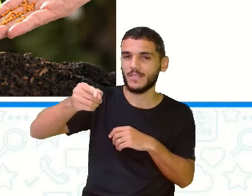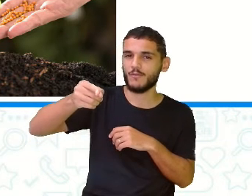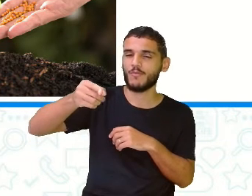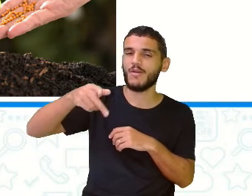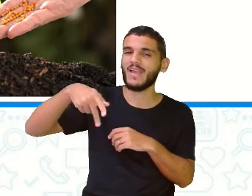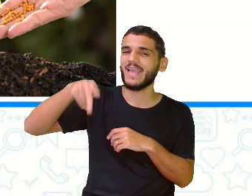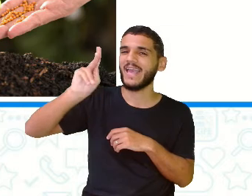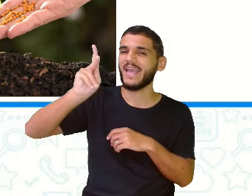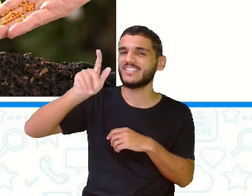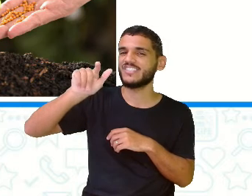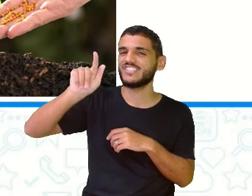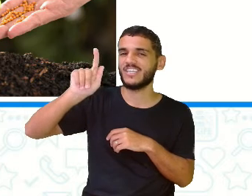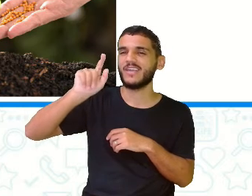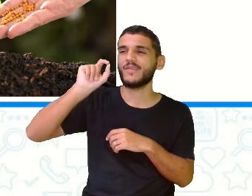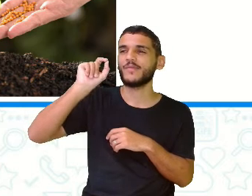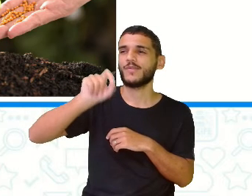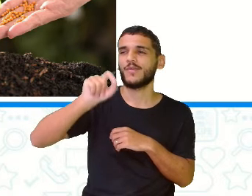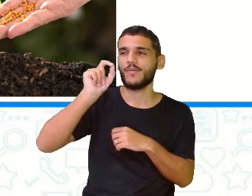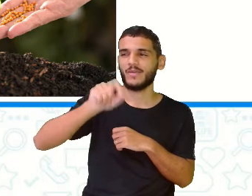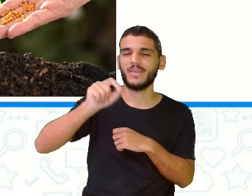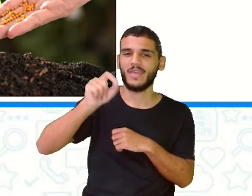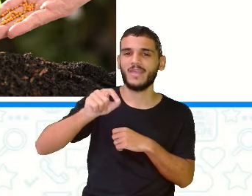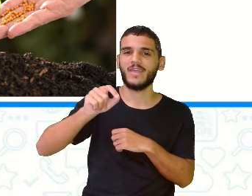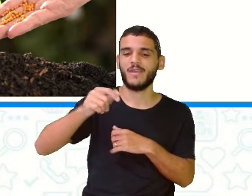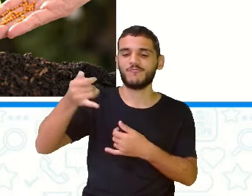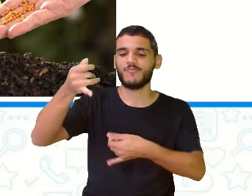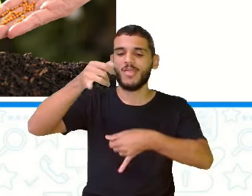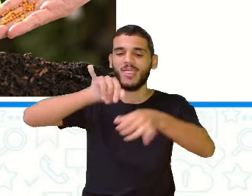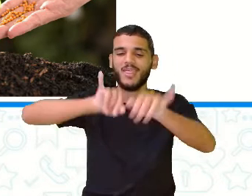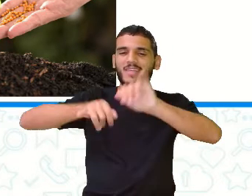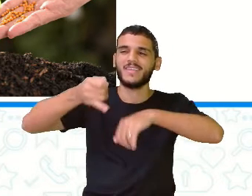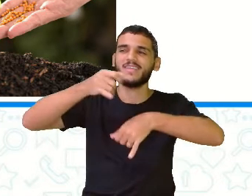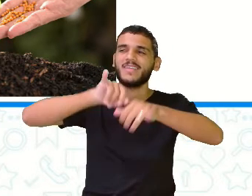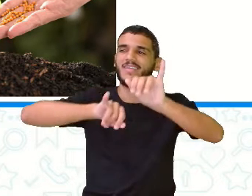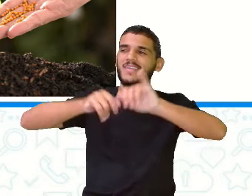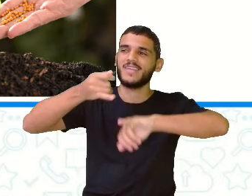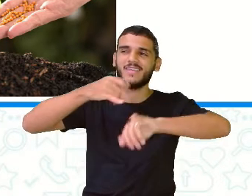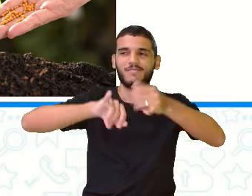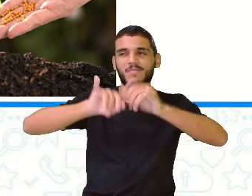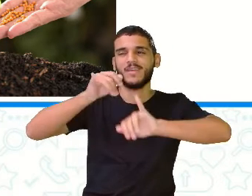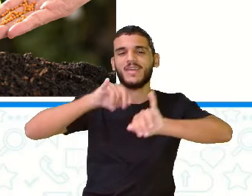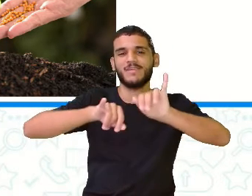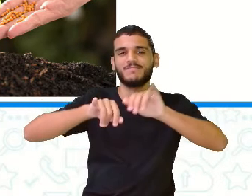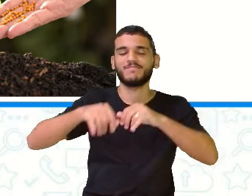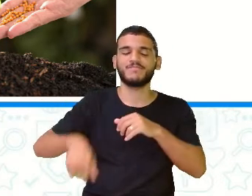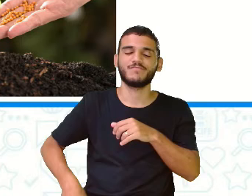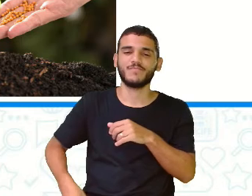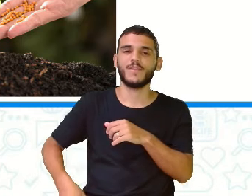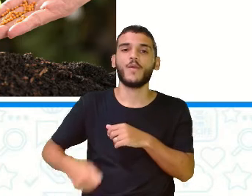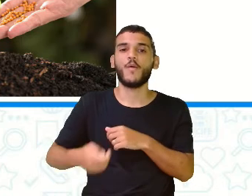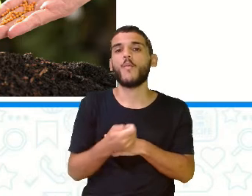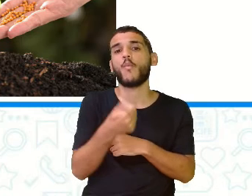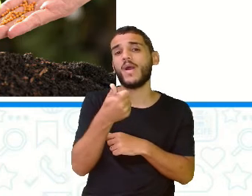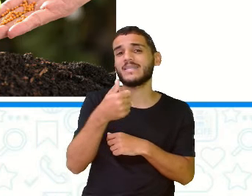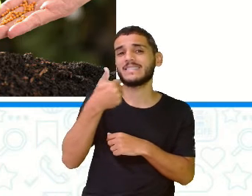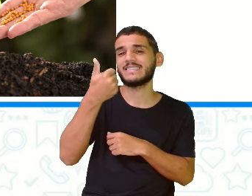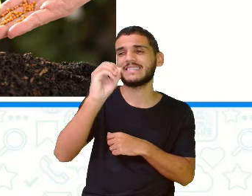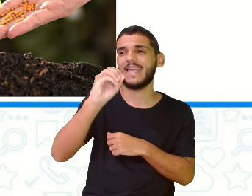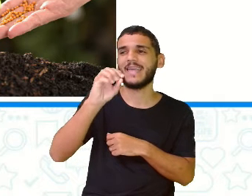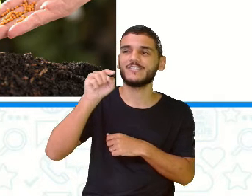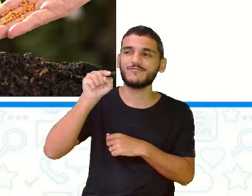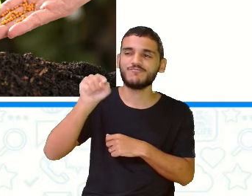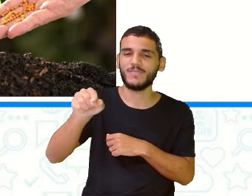fala de lixo de Brasil, a medida é sempre tonelada, ou seja, 1.000 quilos. Não é 1 quilo, não são 100